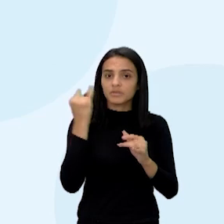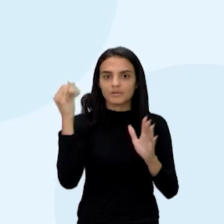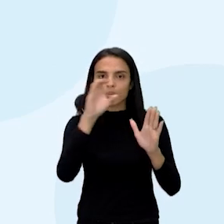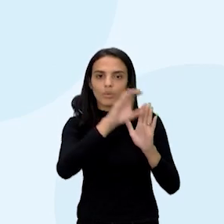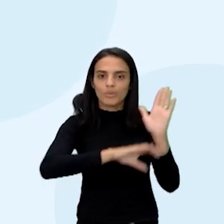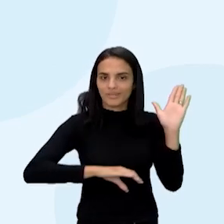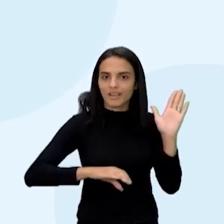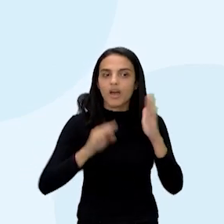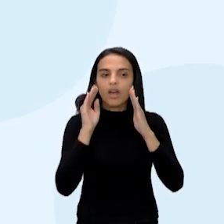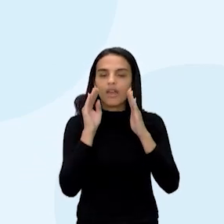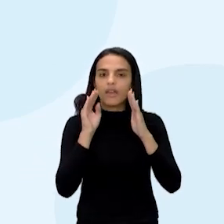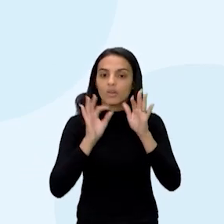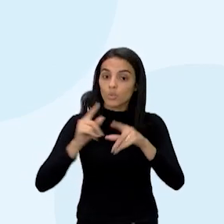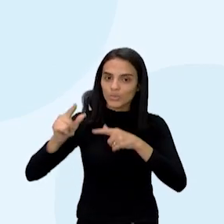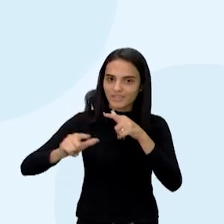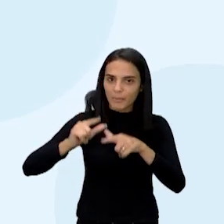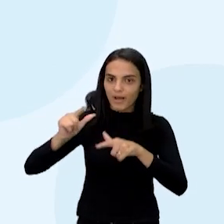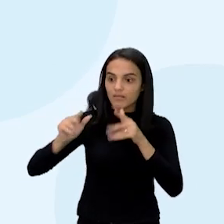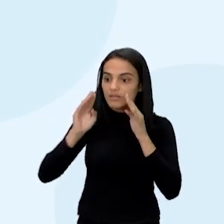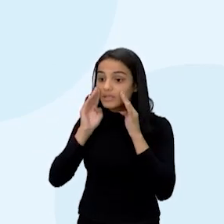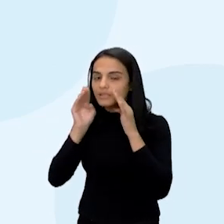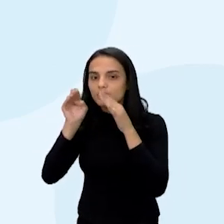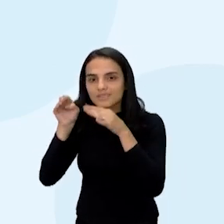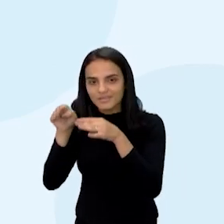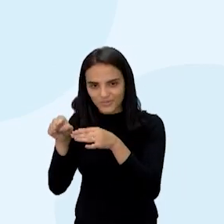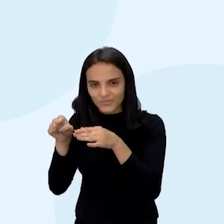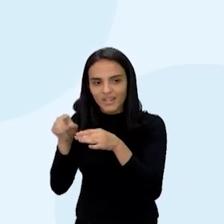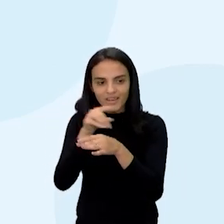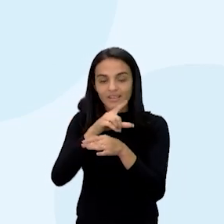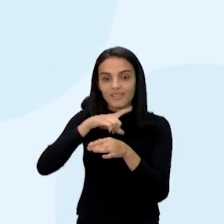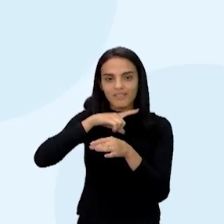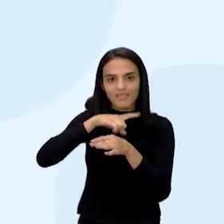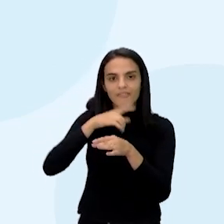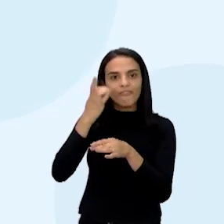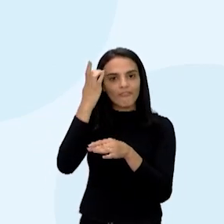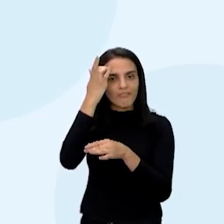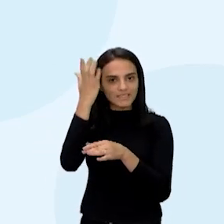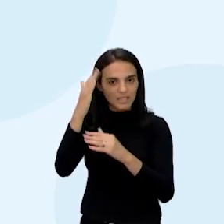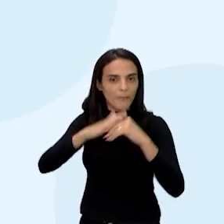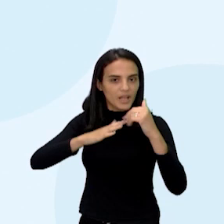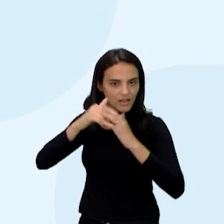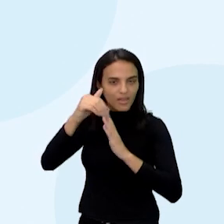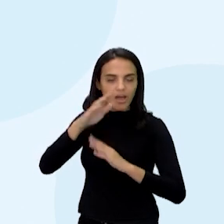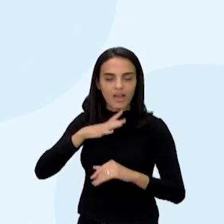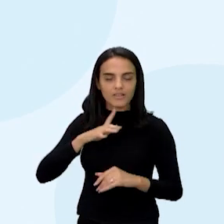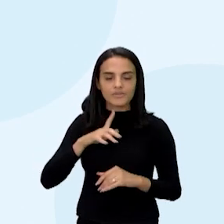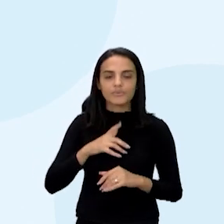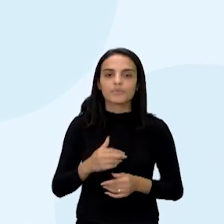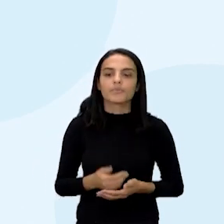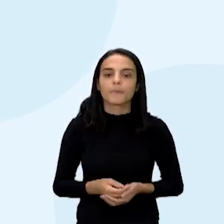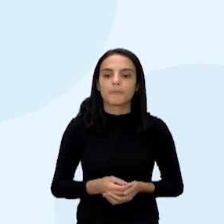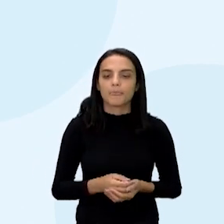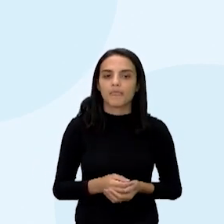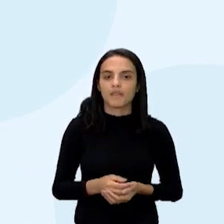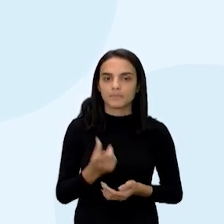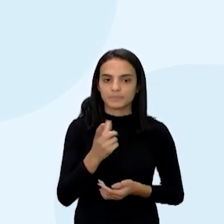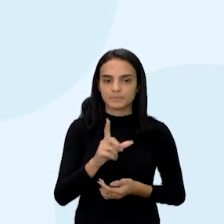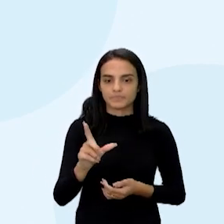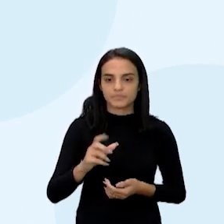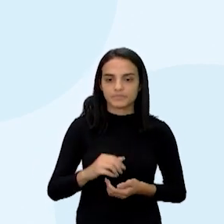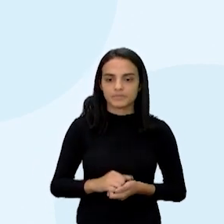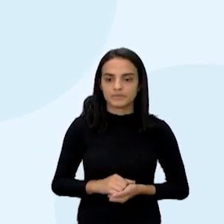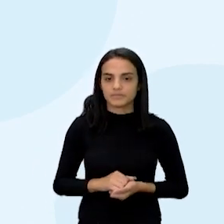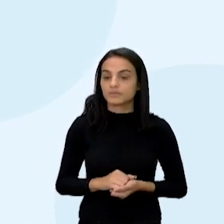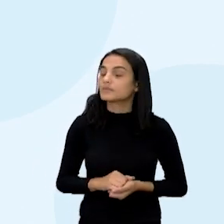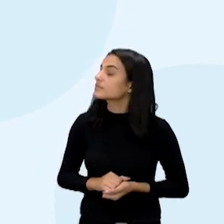naquelas áreas específicas em que ele tem maior facilidade e maior interesse. Próximo.